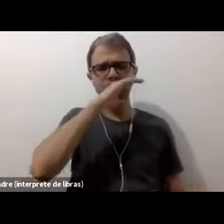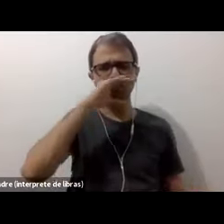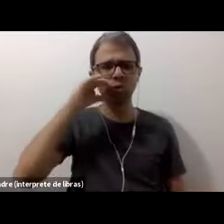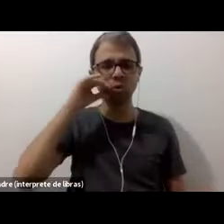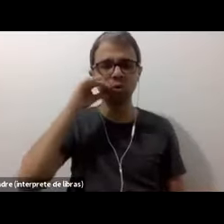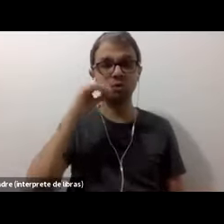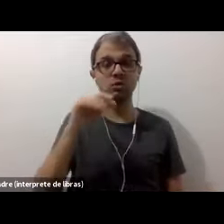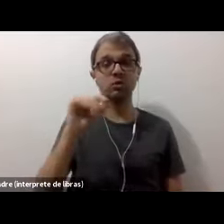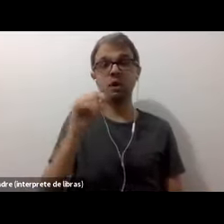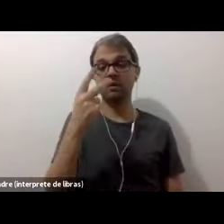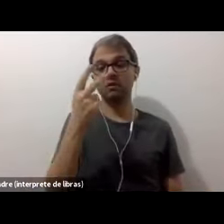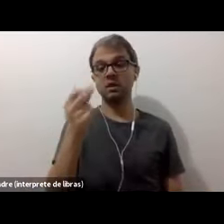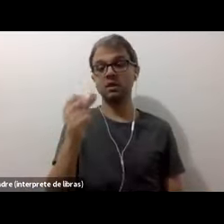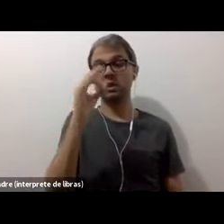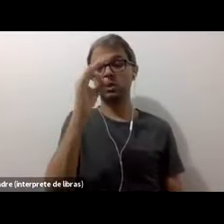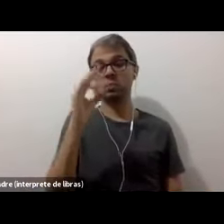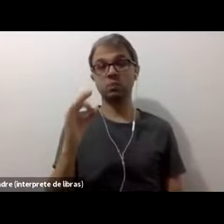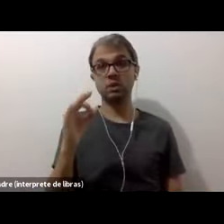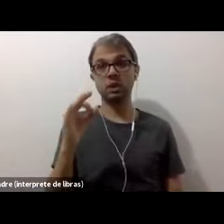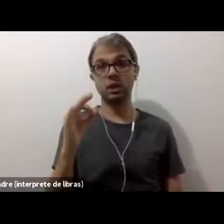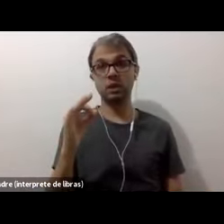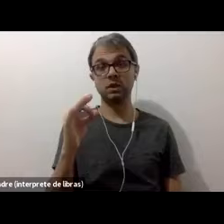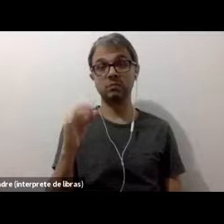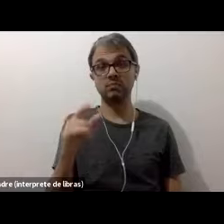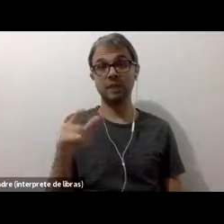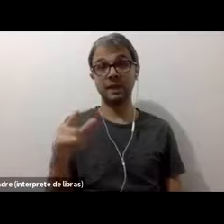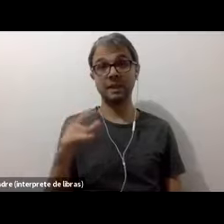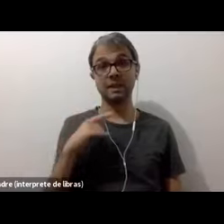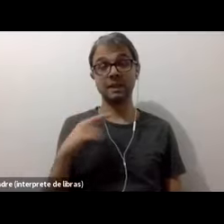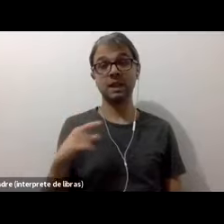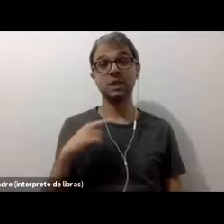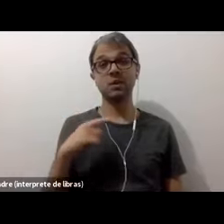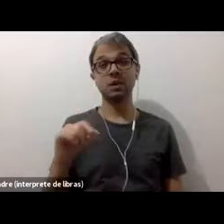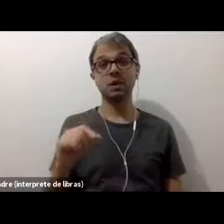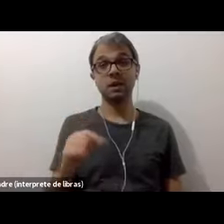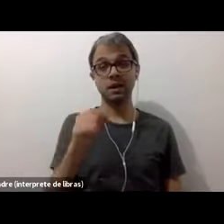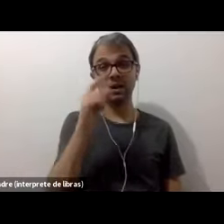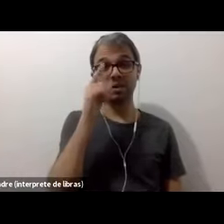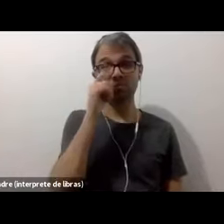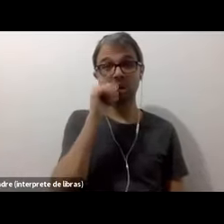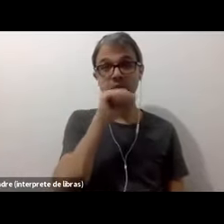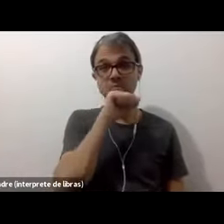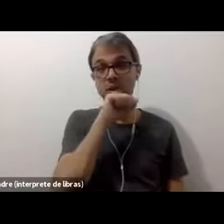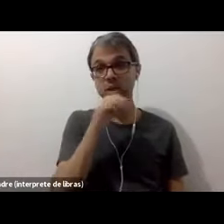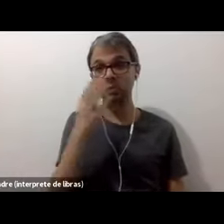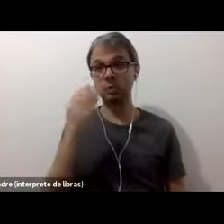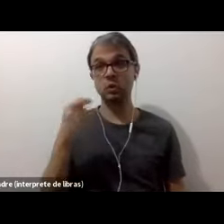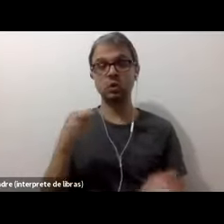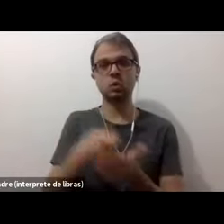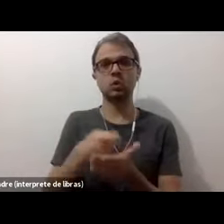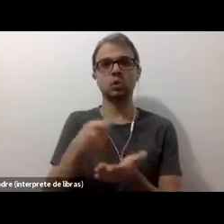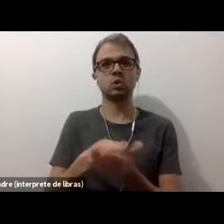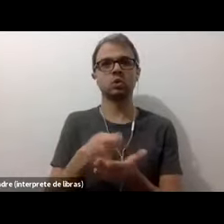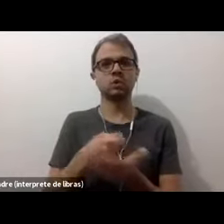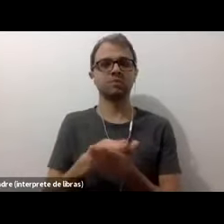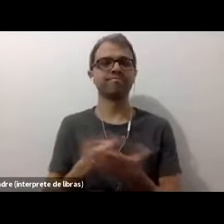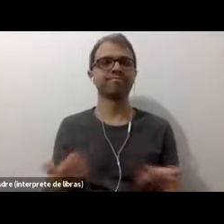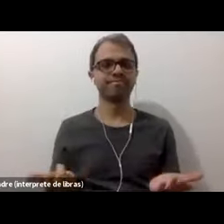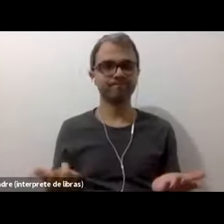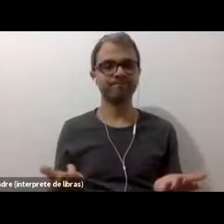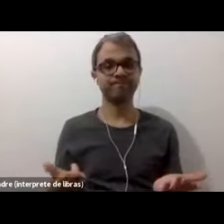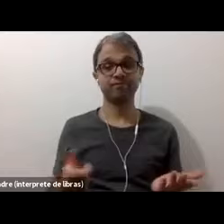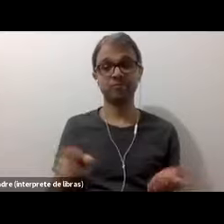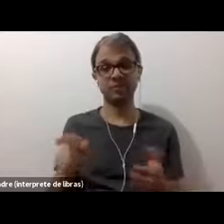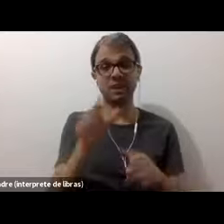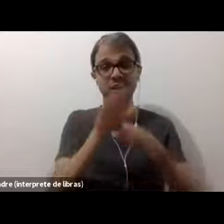adolescentes apresentam uma dependência excessiva dos pais nesse momento de pandemia, né? Apresentam também